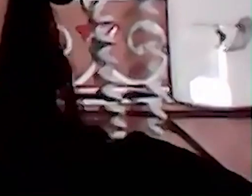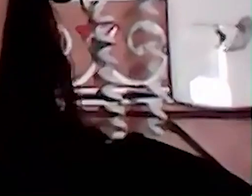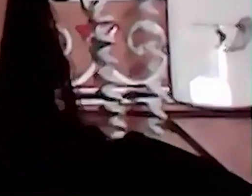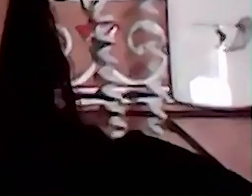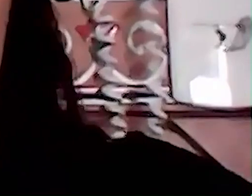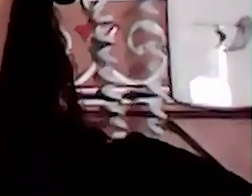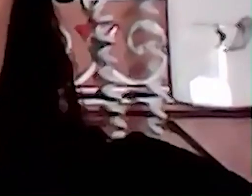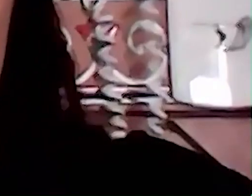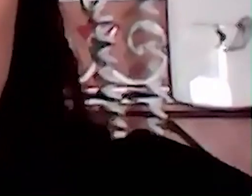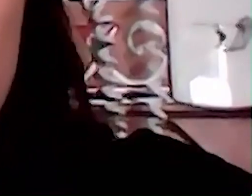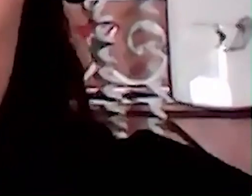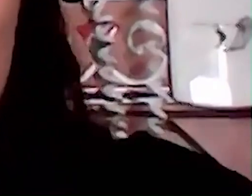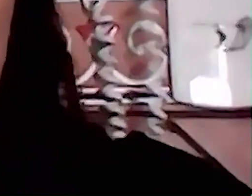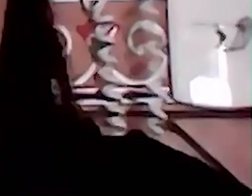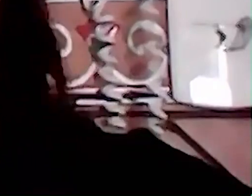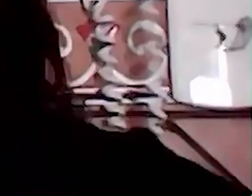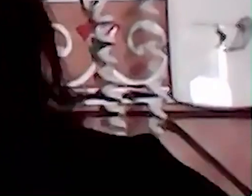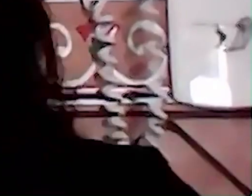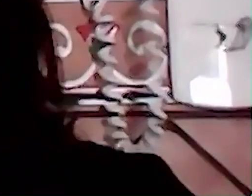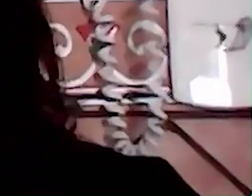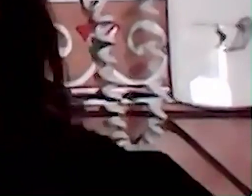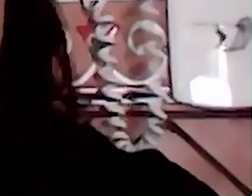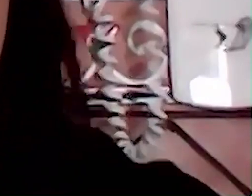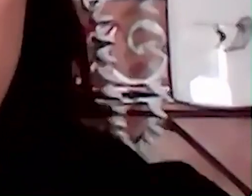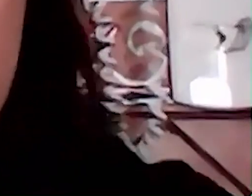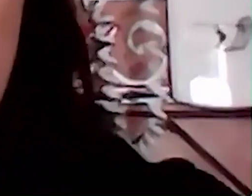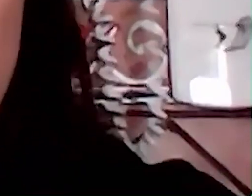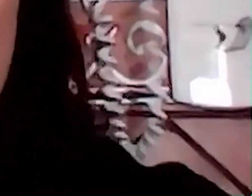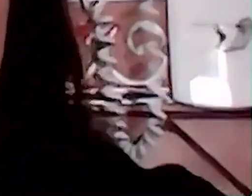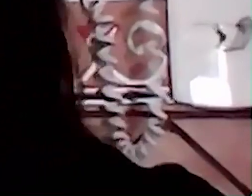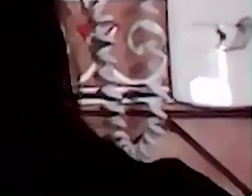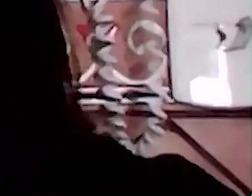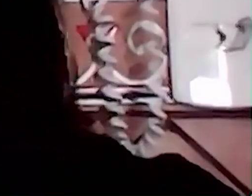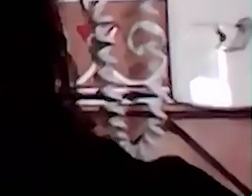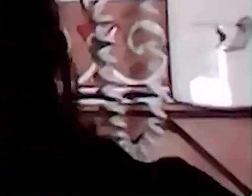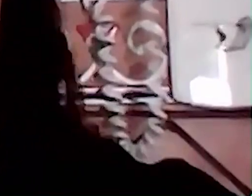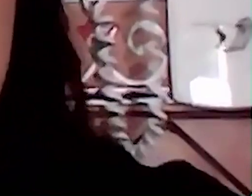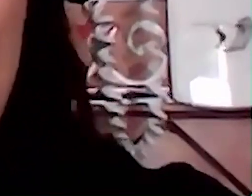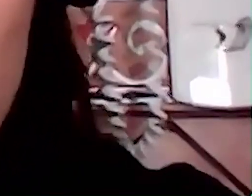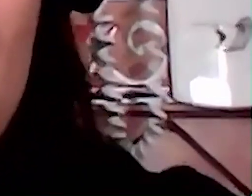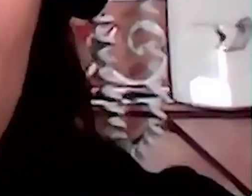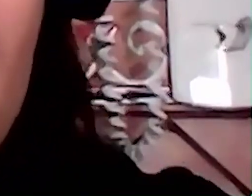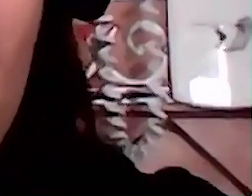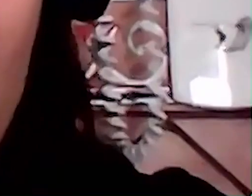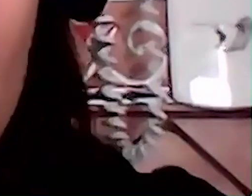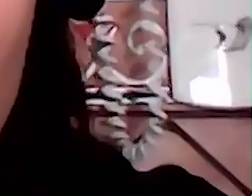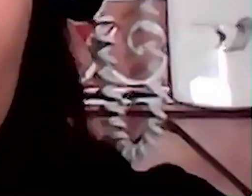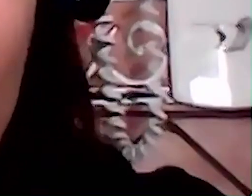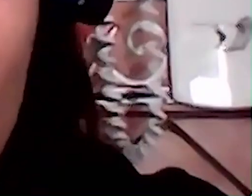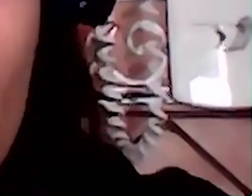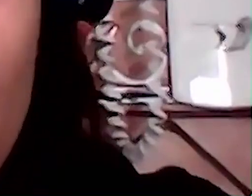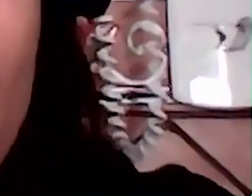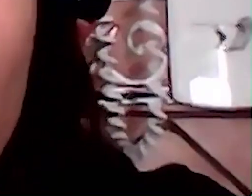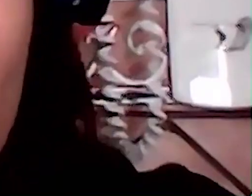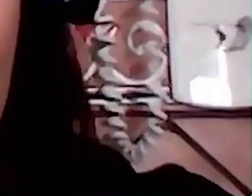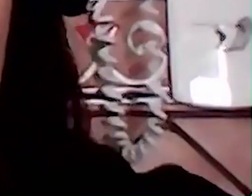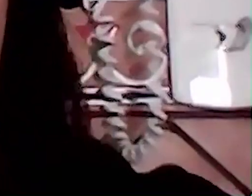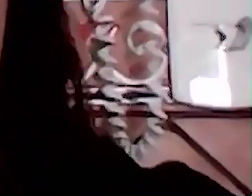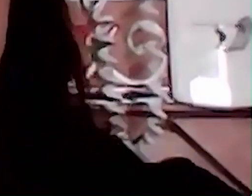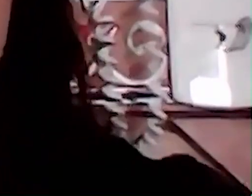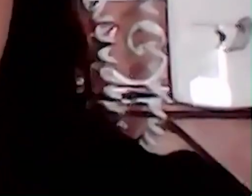notícia, porque entre uma diligência e outra eu perdia o fio da meada. E então os podcasts